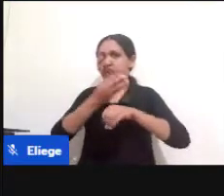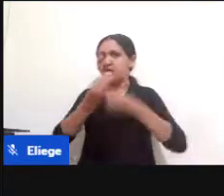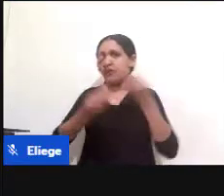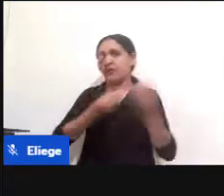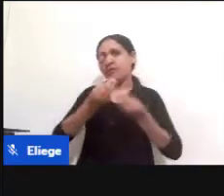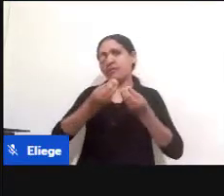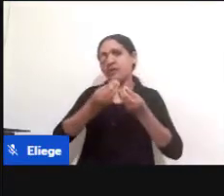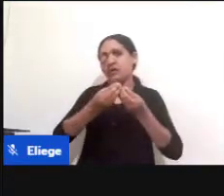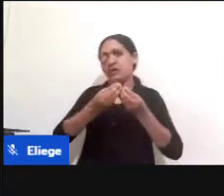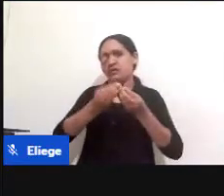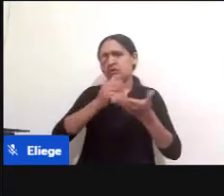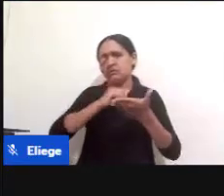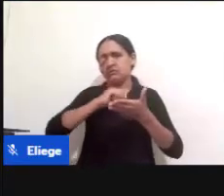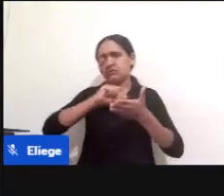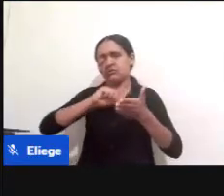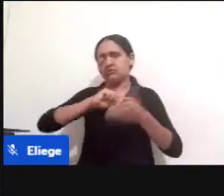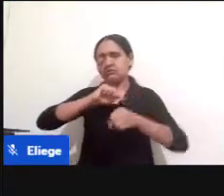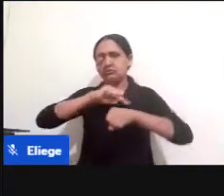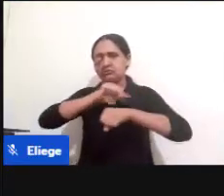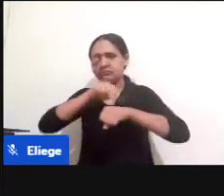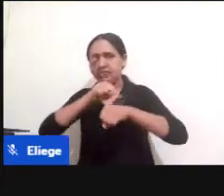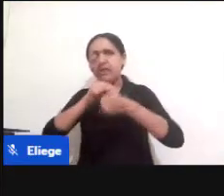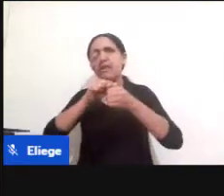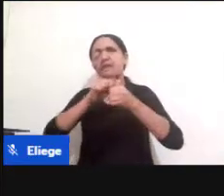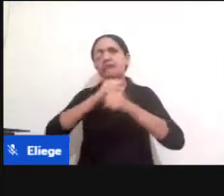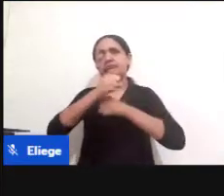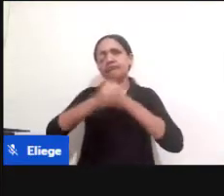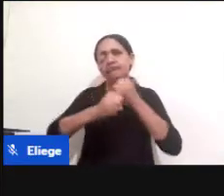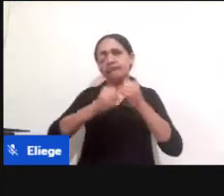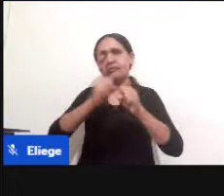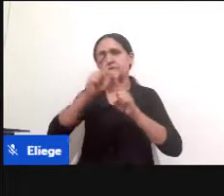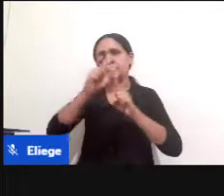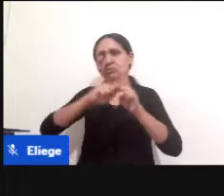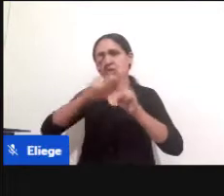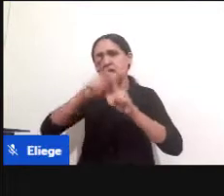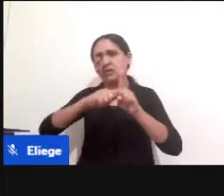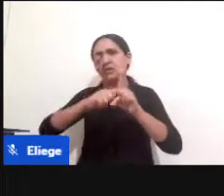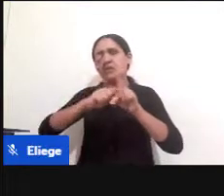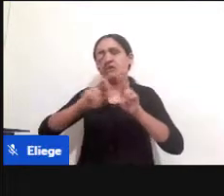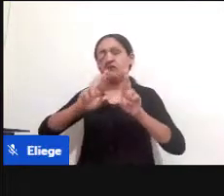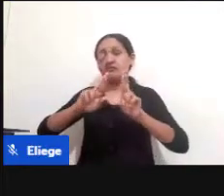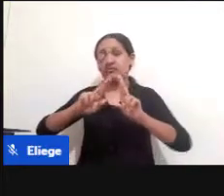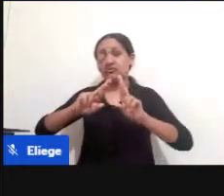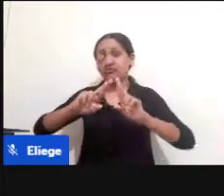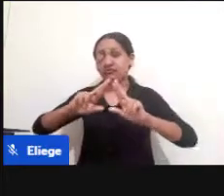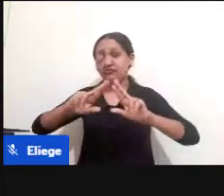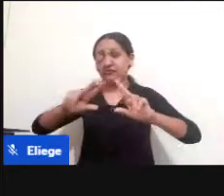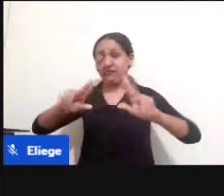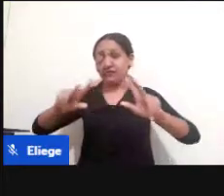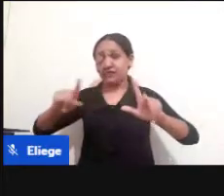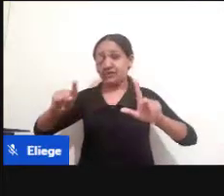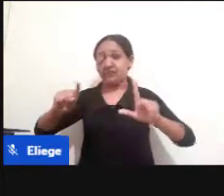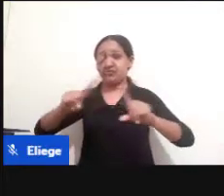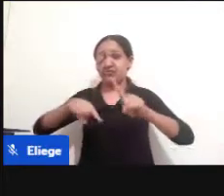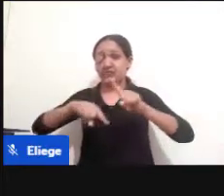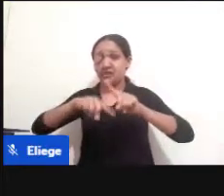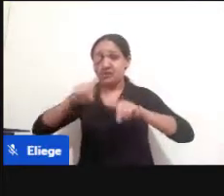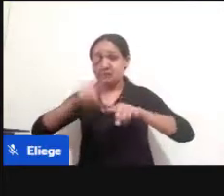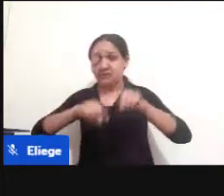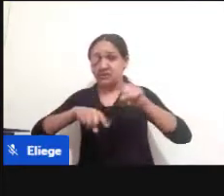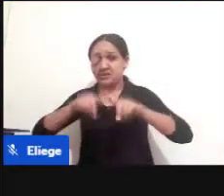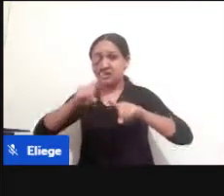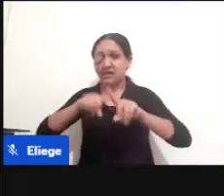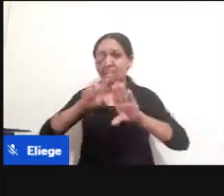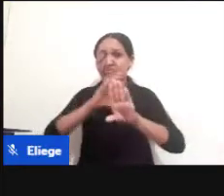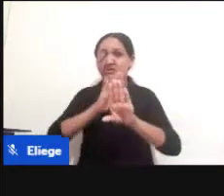presenciais, né? Que foram realizadas à distância, com diferentes materiais, alguns professores usando Google